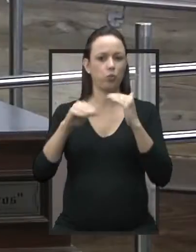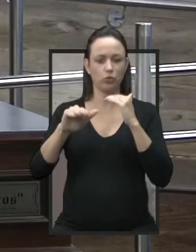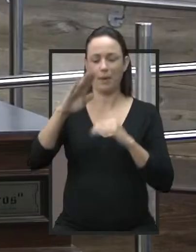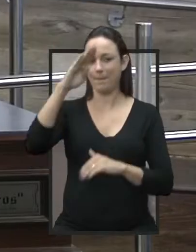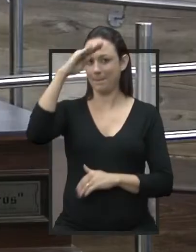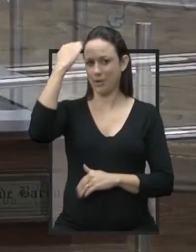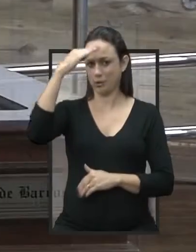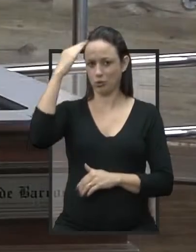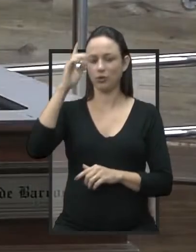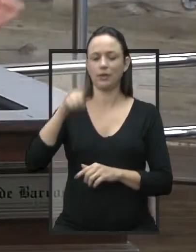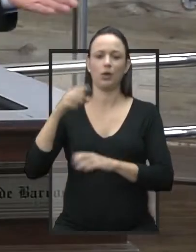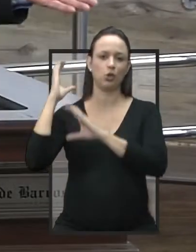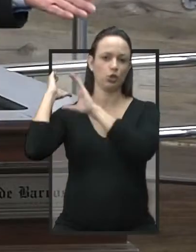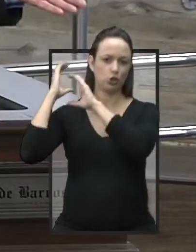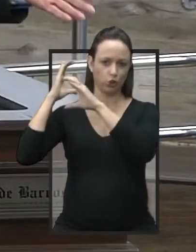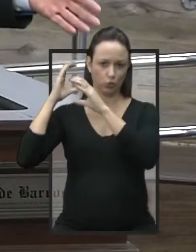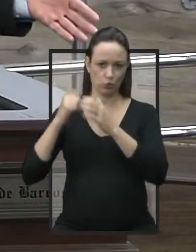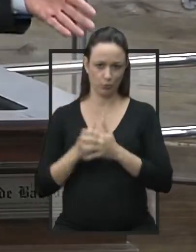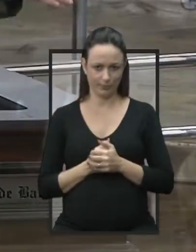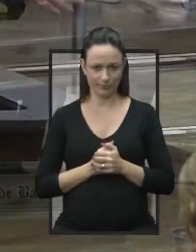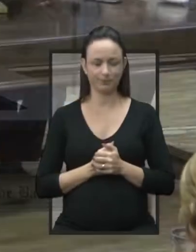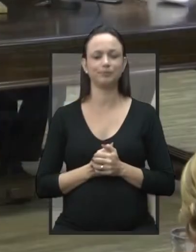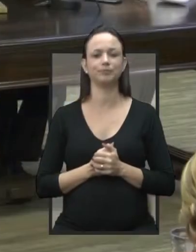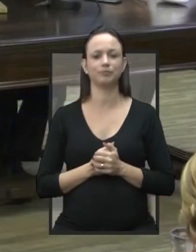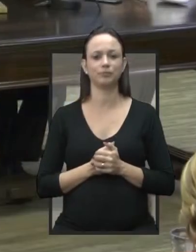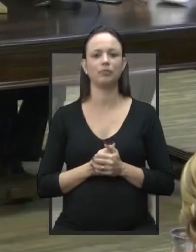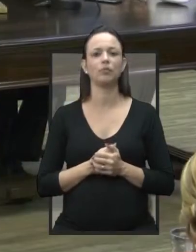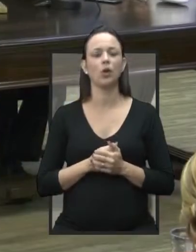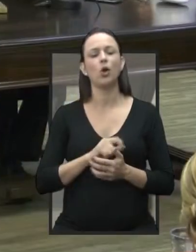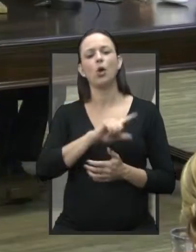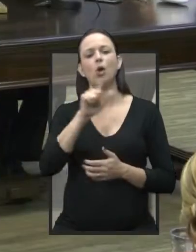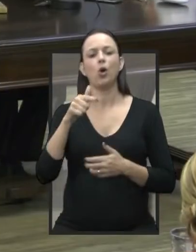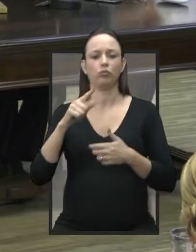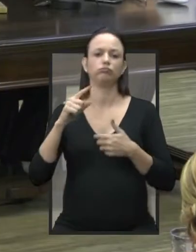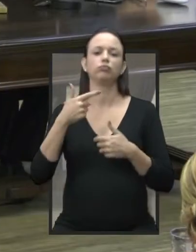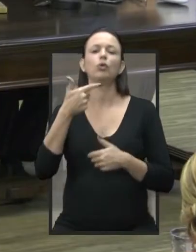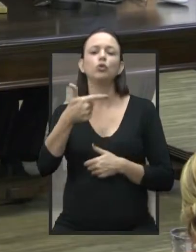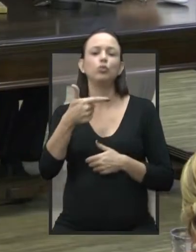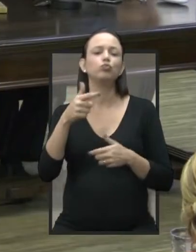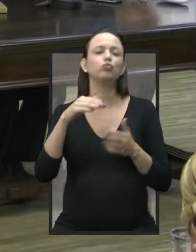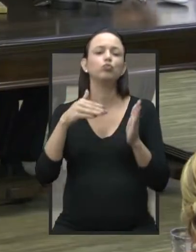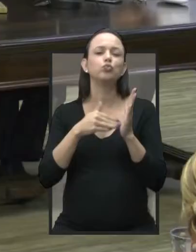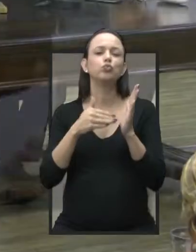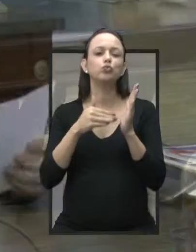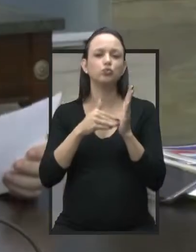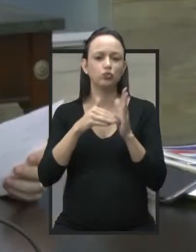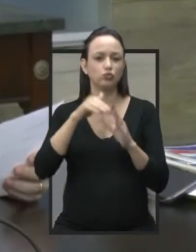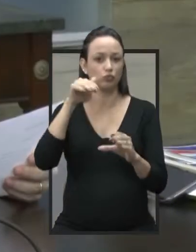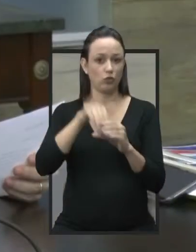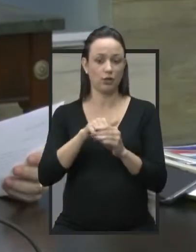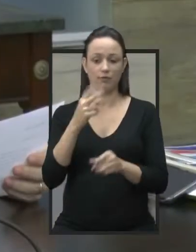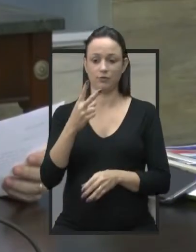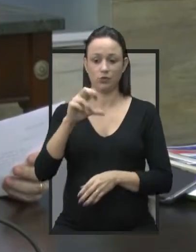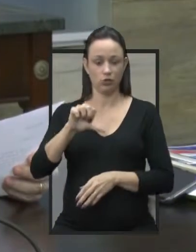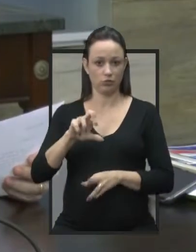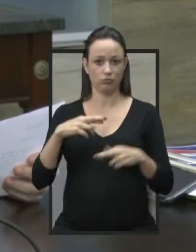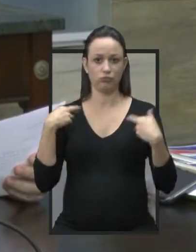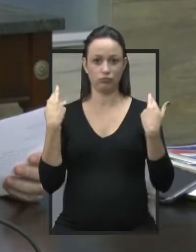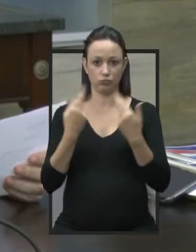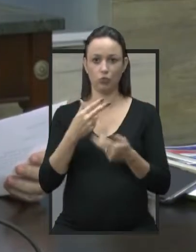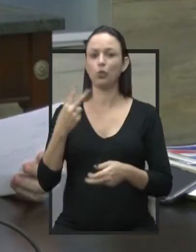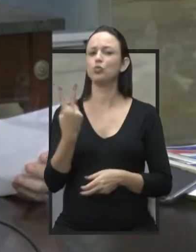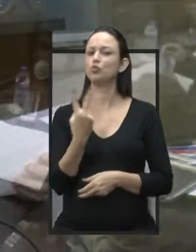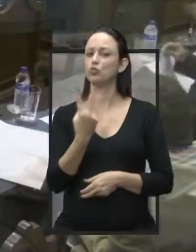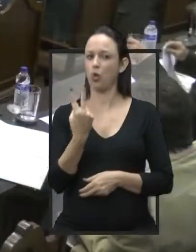pacheco e tito coló neto e os dois últimos documentos votados na 29ª sessão ambos